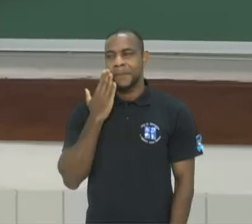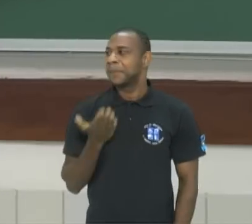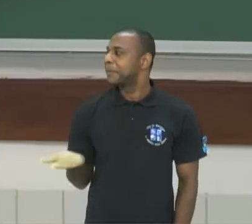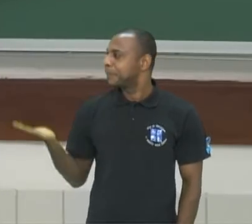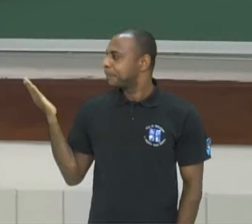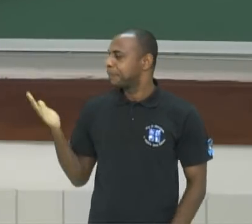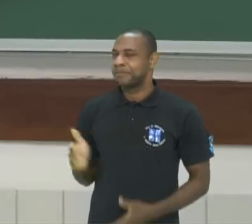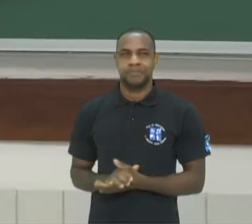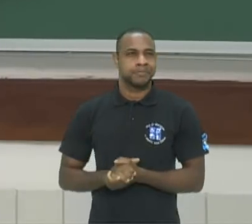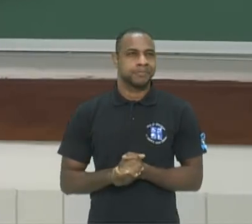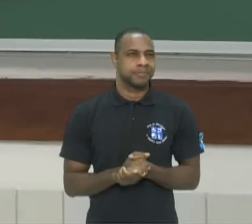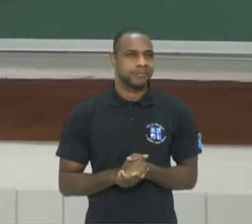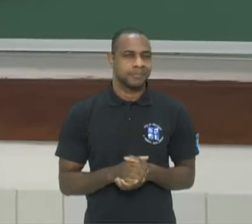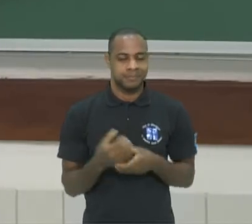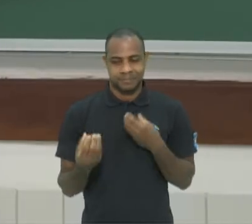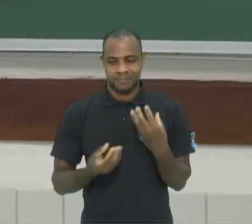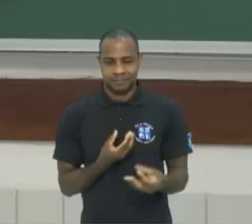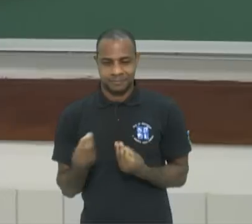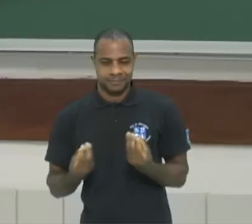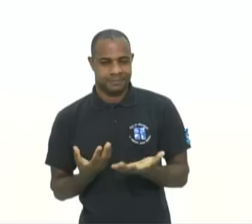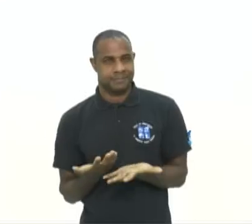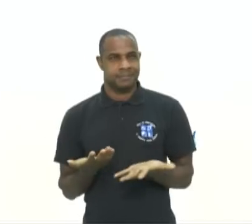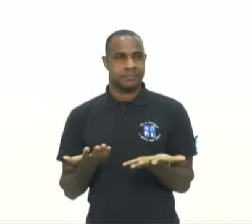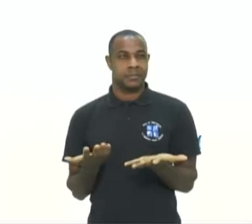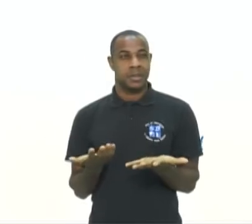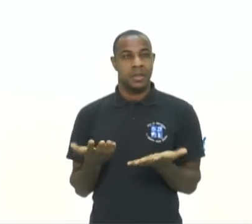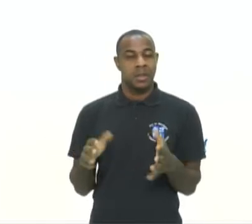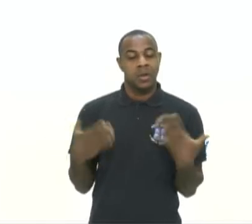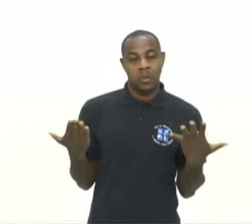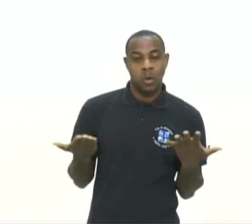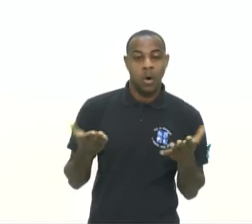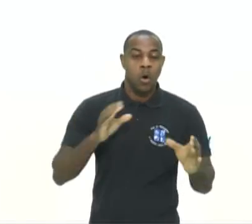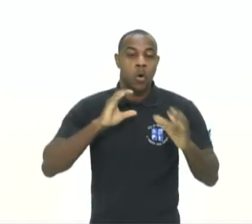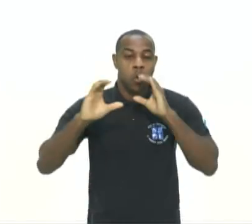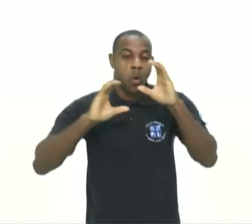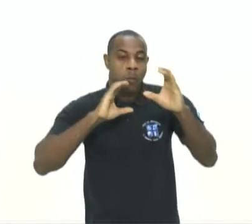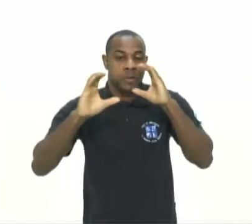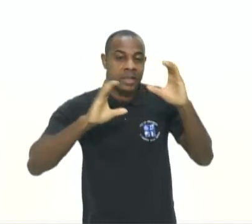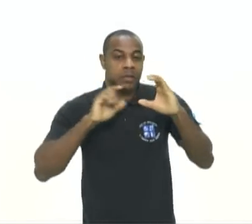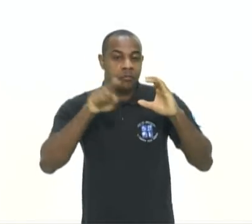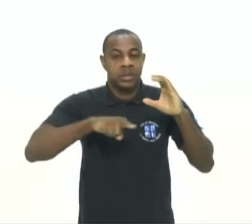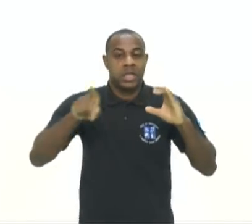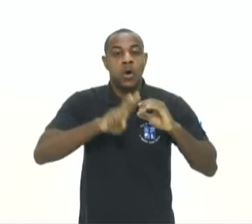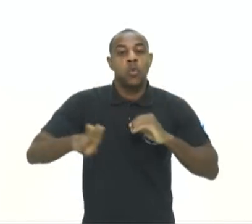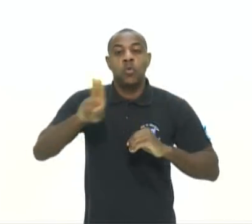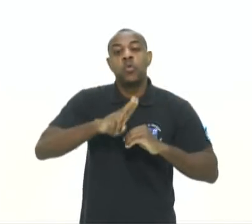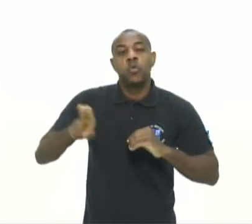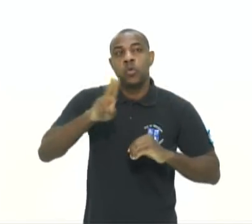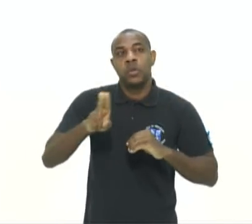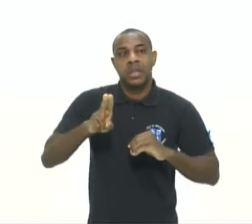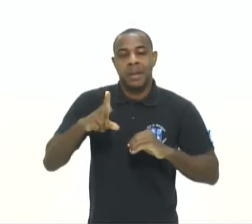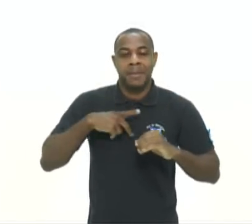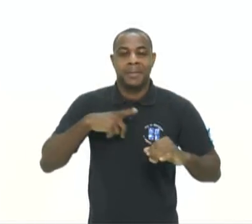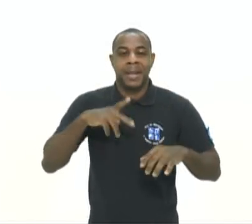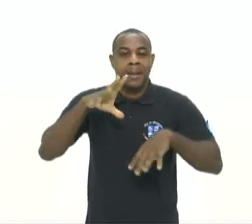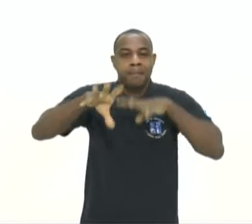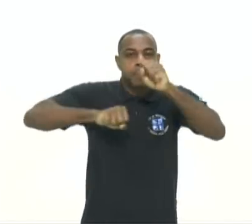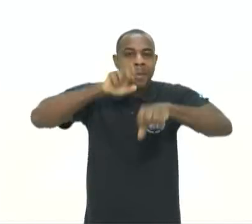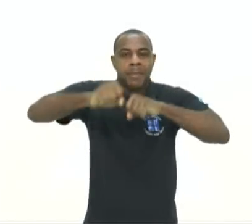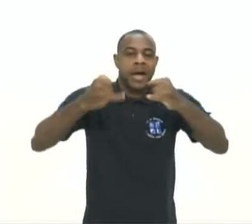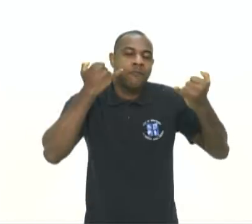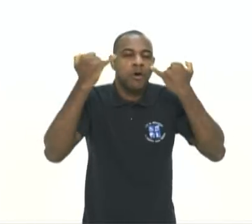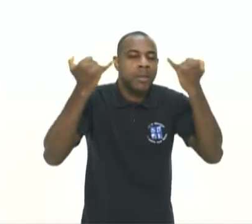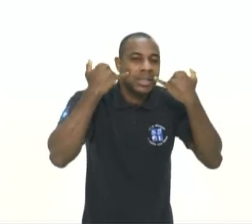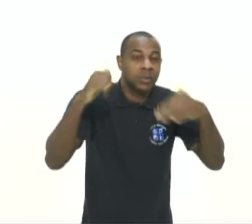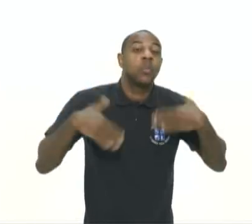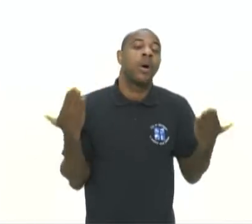Então, vamos lá pensar um pouquinho. Qual meio de comunicação você mais utiliza para obter informações? Então,